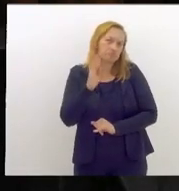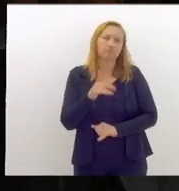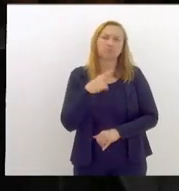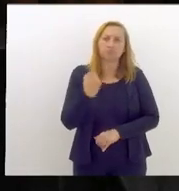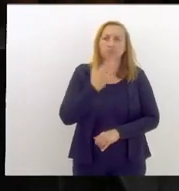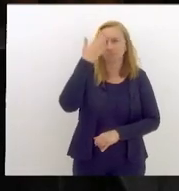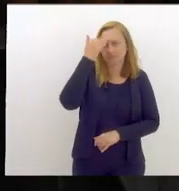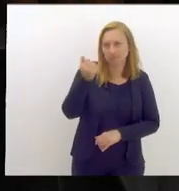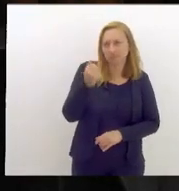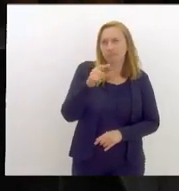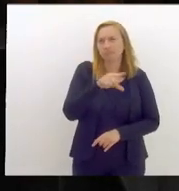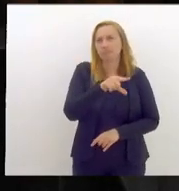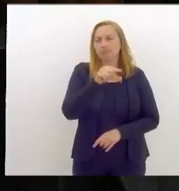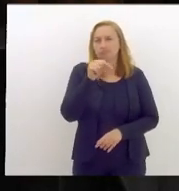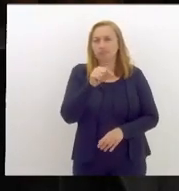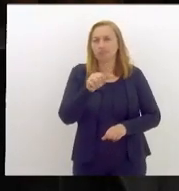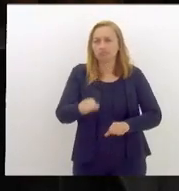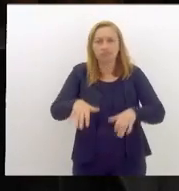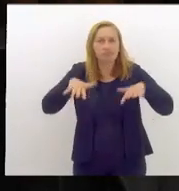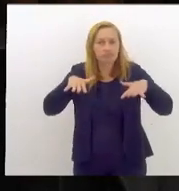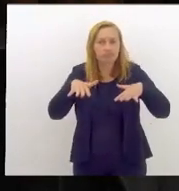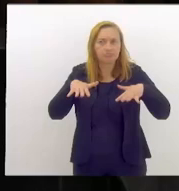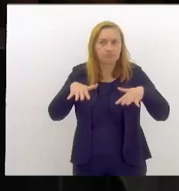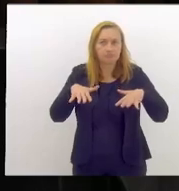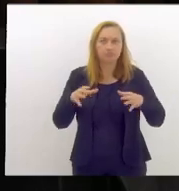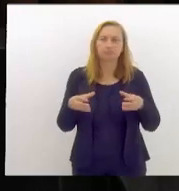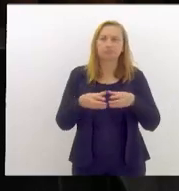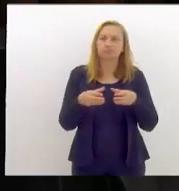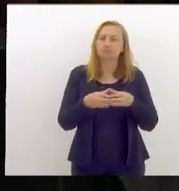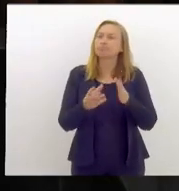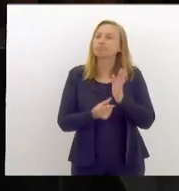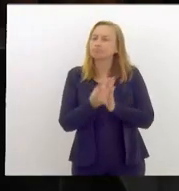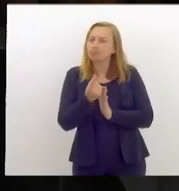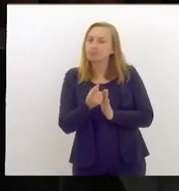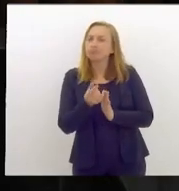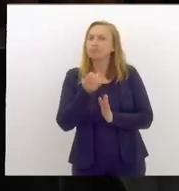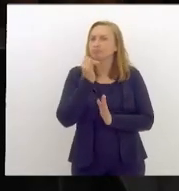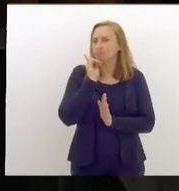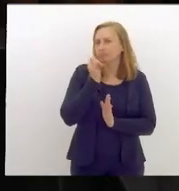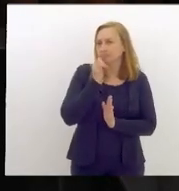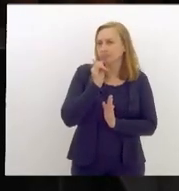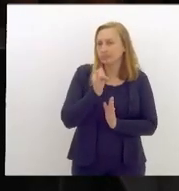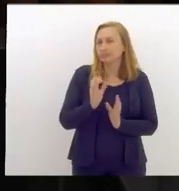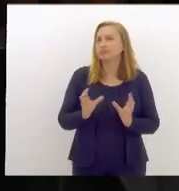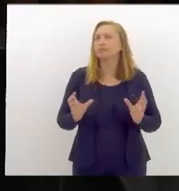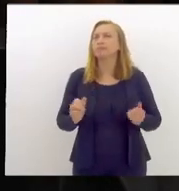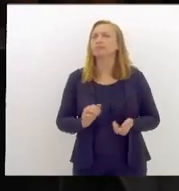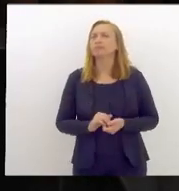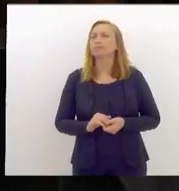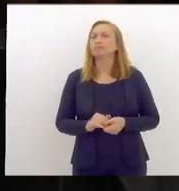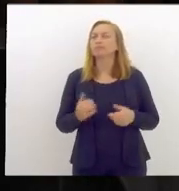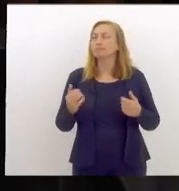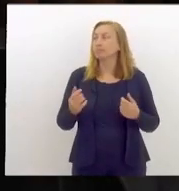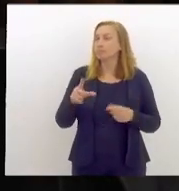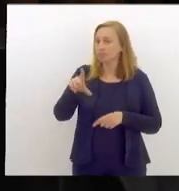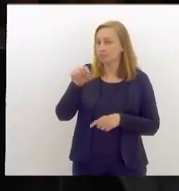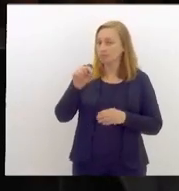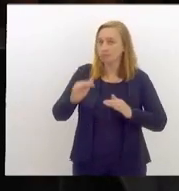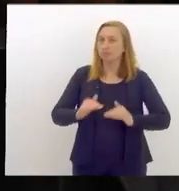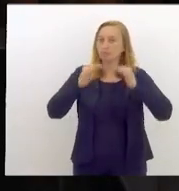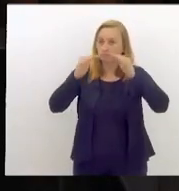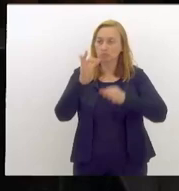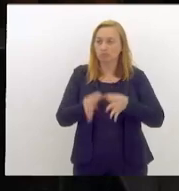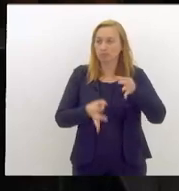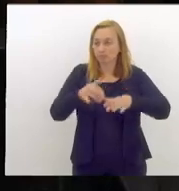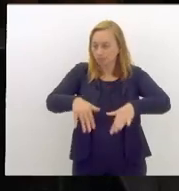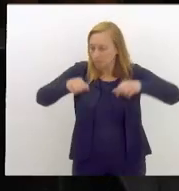sabe que a decisão do plenário a decisão da comissão de orçamento relatório da comissão de orçamento e a decisão soberana do